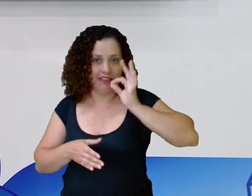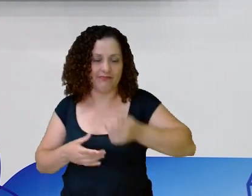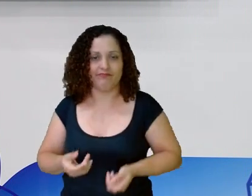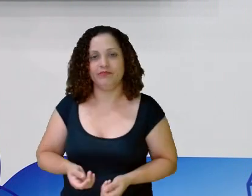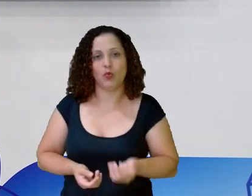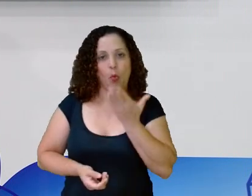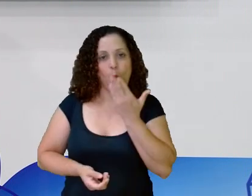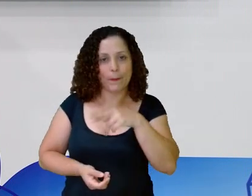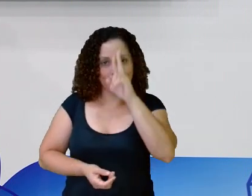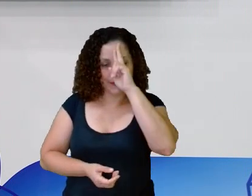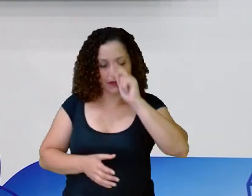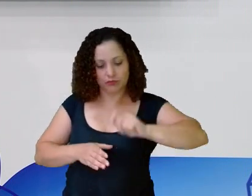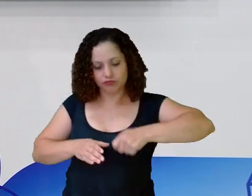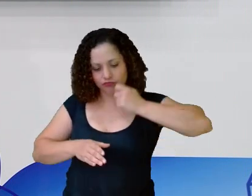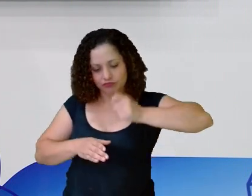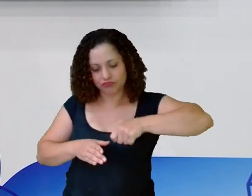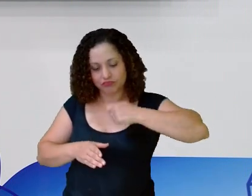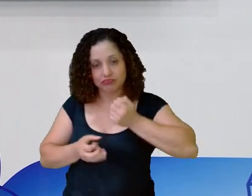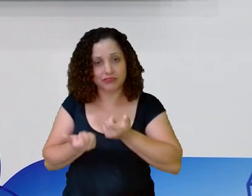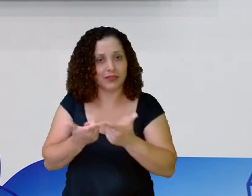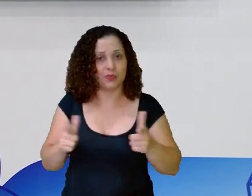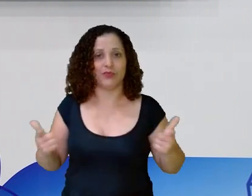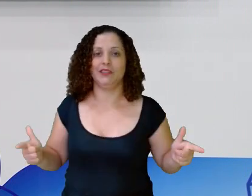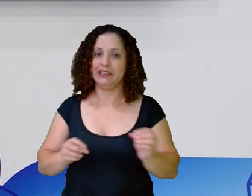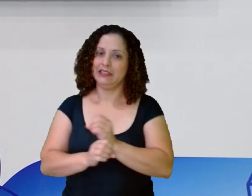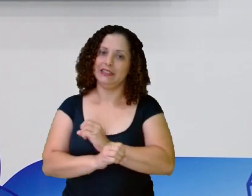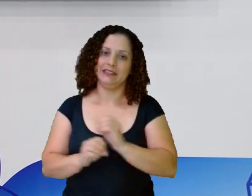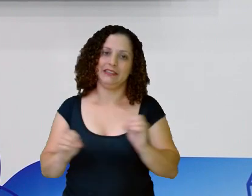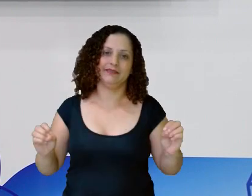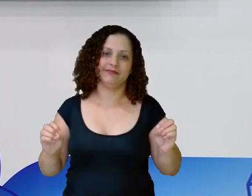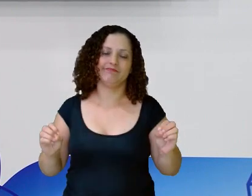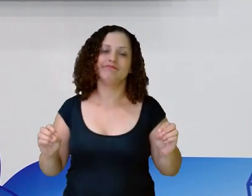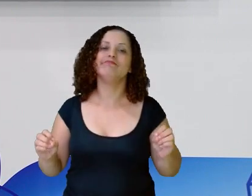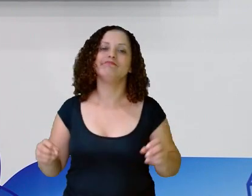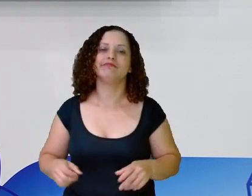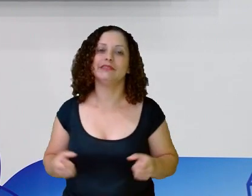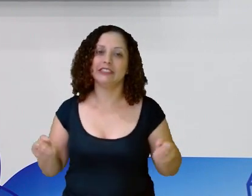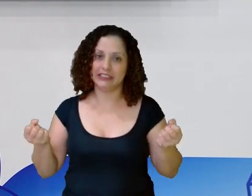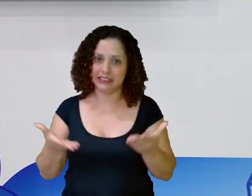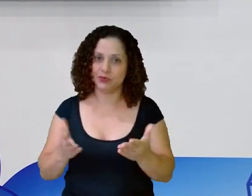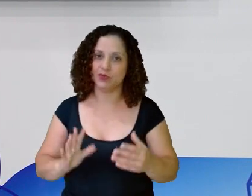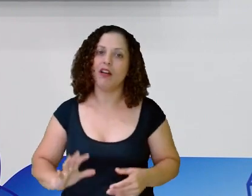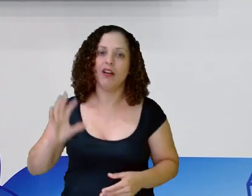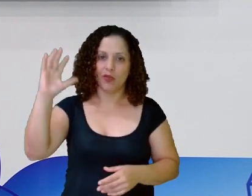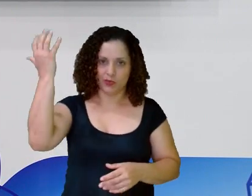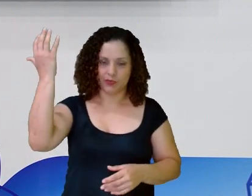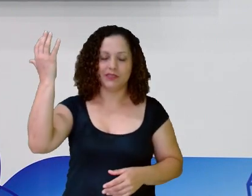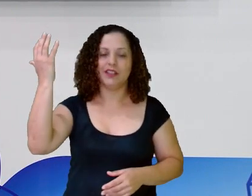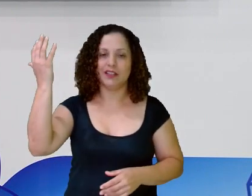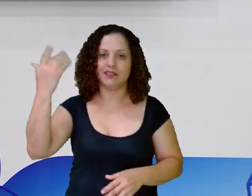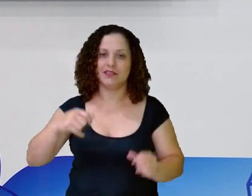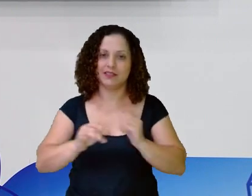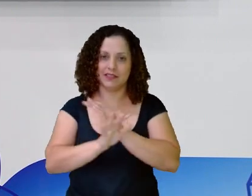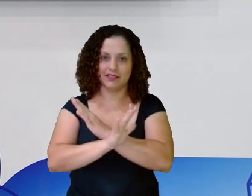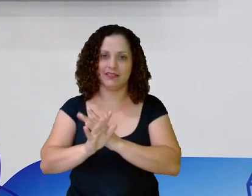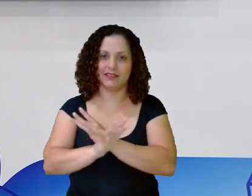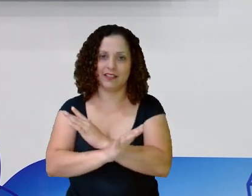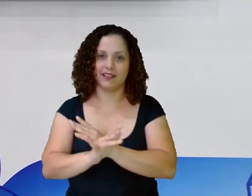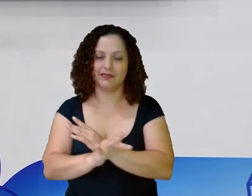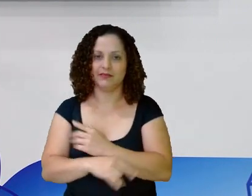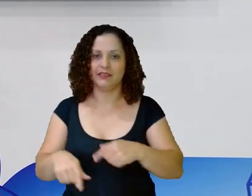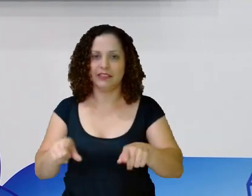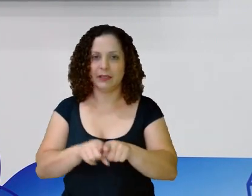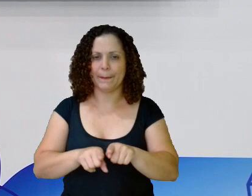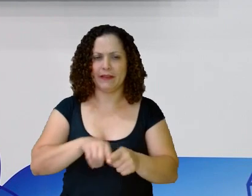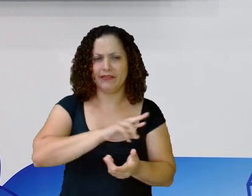de que vai ter uma janta. E aí são situações bem precárias que acontecem também na nossa cidade e em